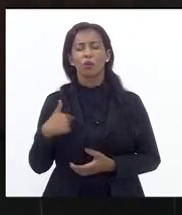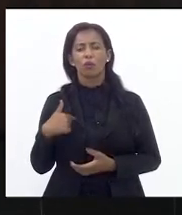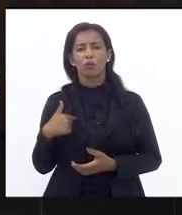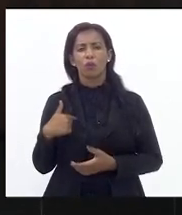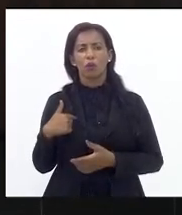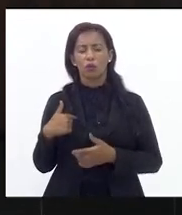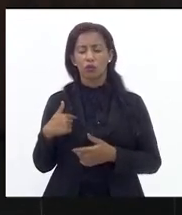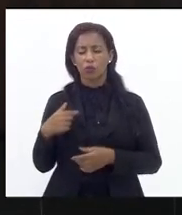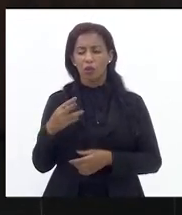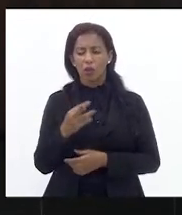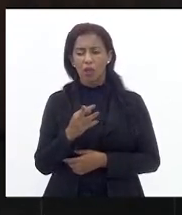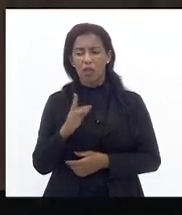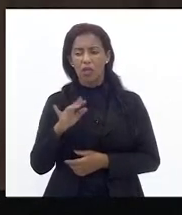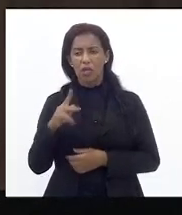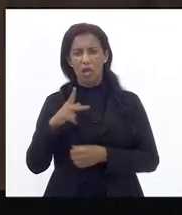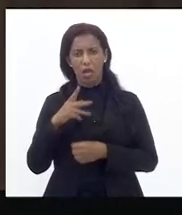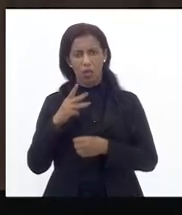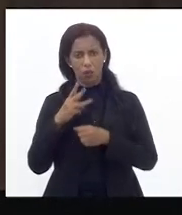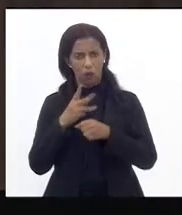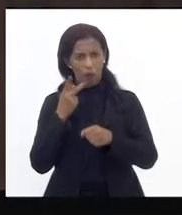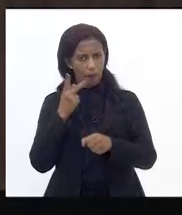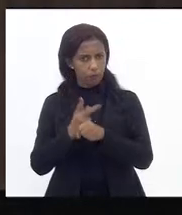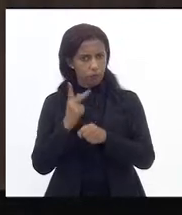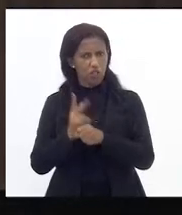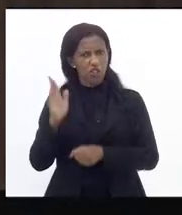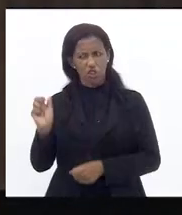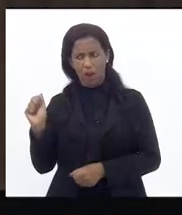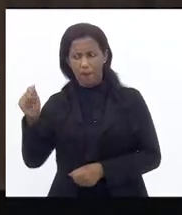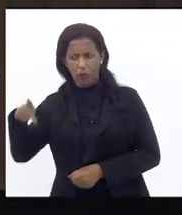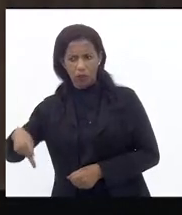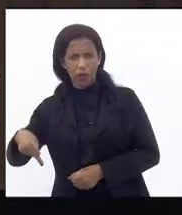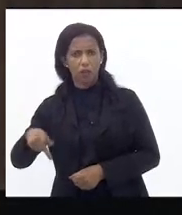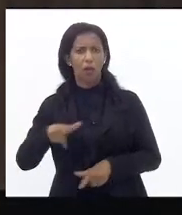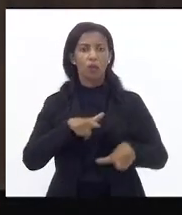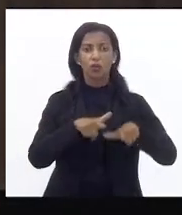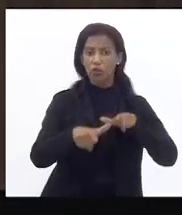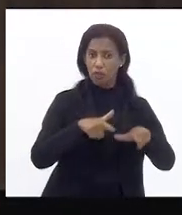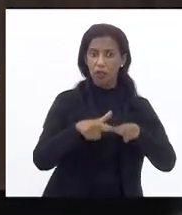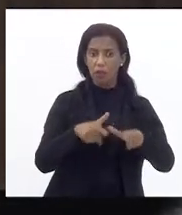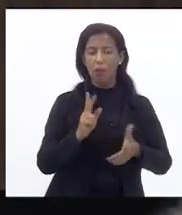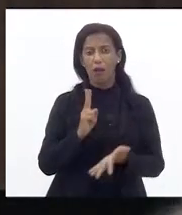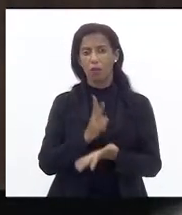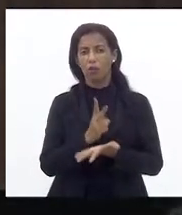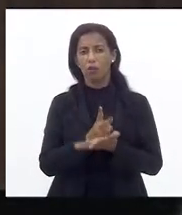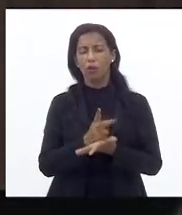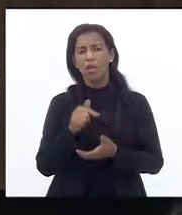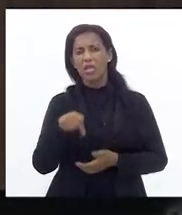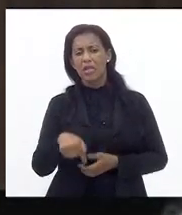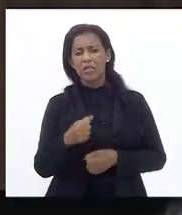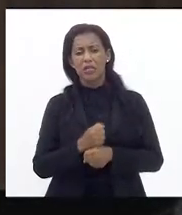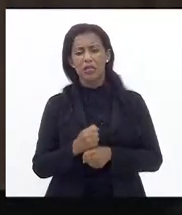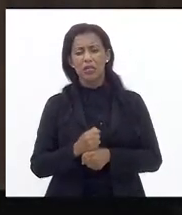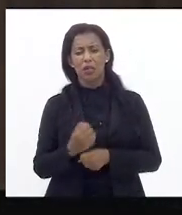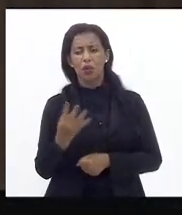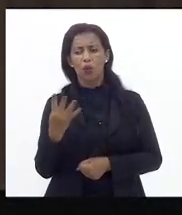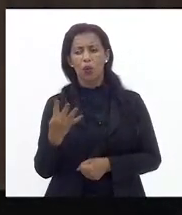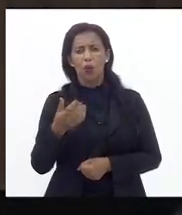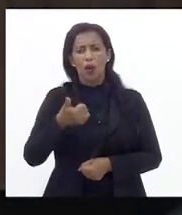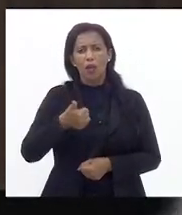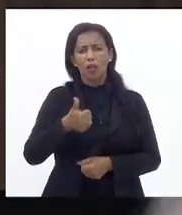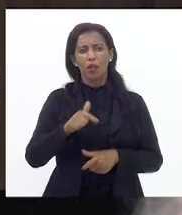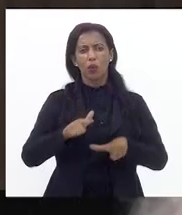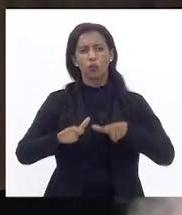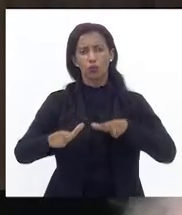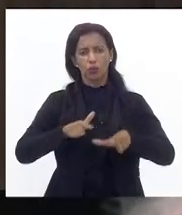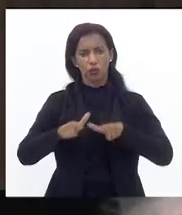dos triângulos aqueles funcionários que já se aposentaram e os ativos que nem eu esse ano agora completei 41